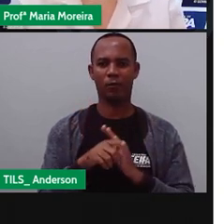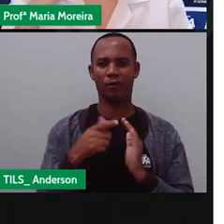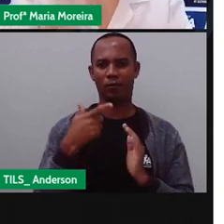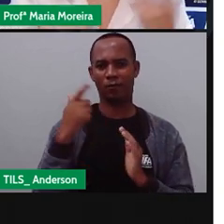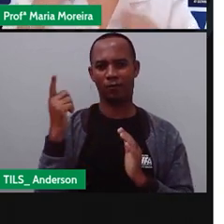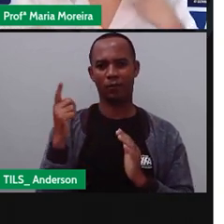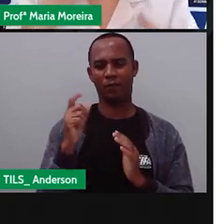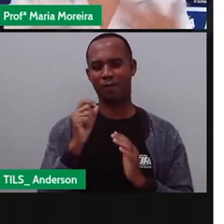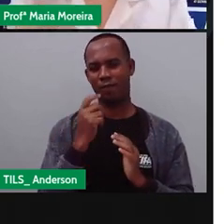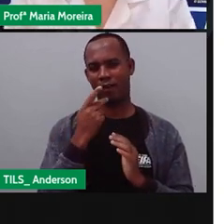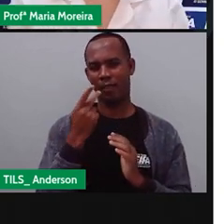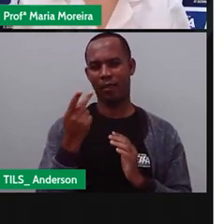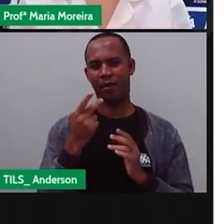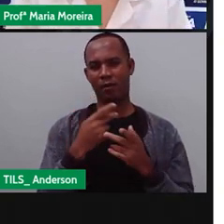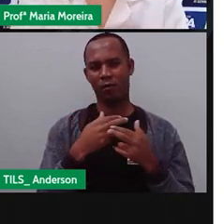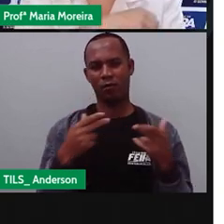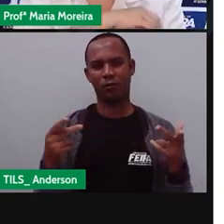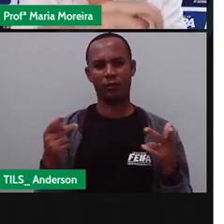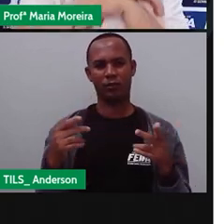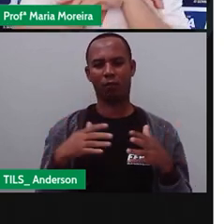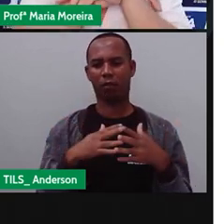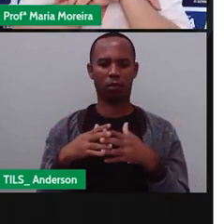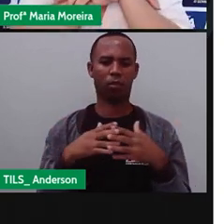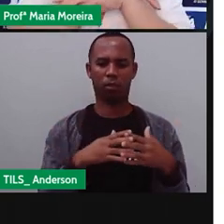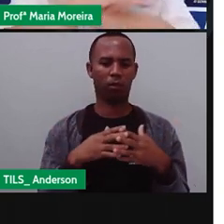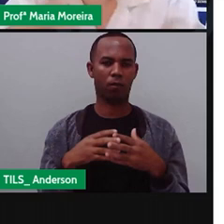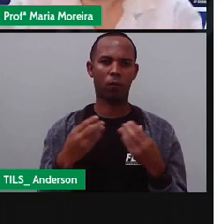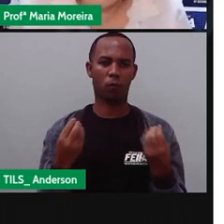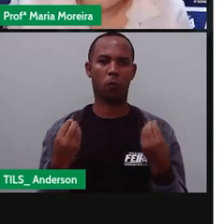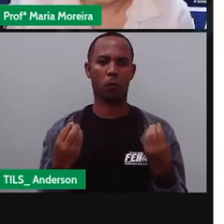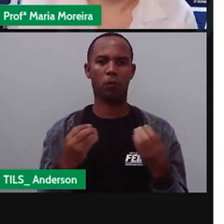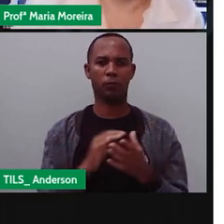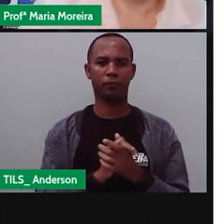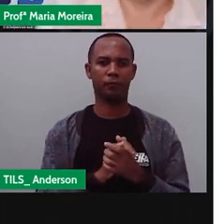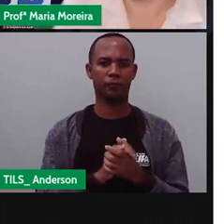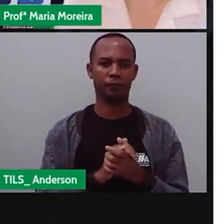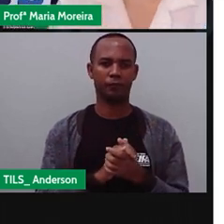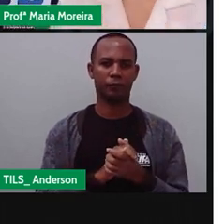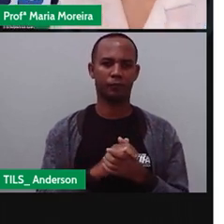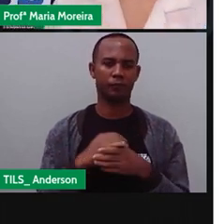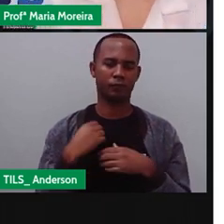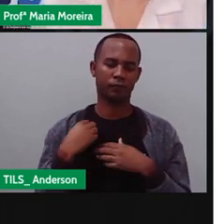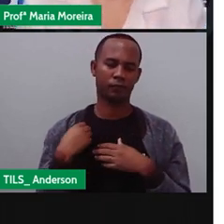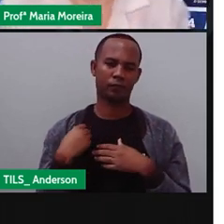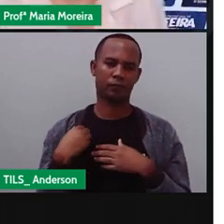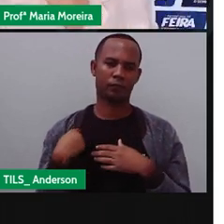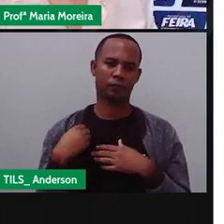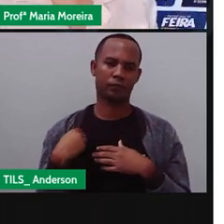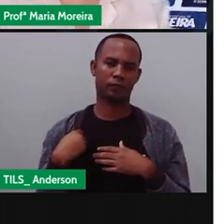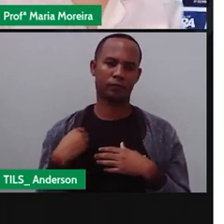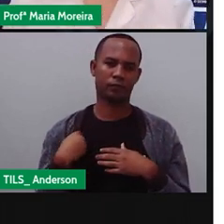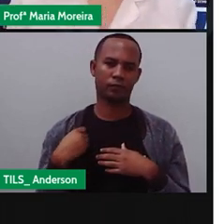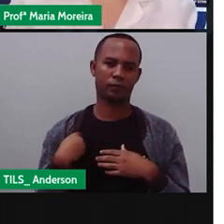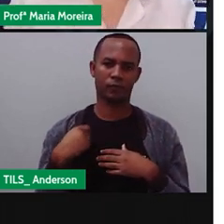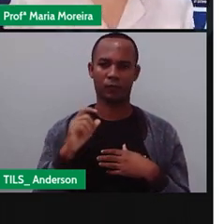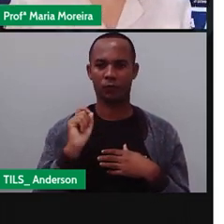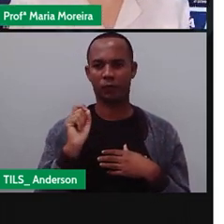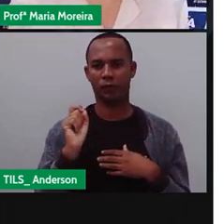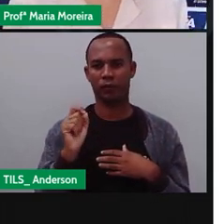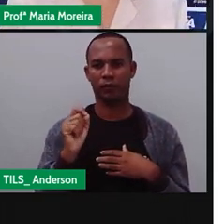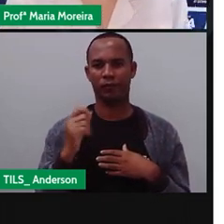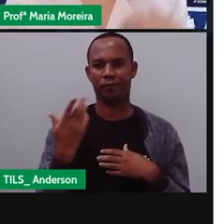Então, se eu falo sobre coisas desordenadas que não fazem sentido nenhum, não é isso? O que que